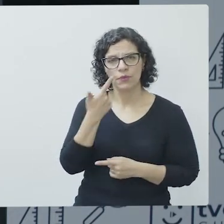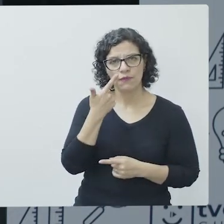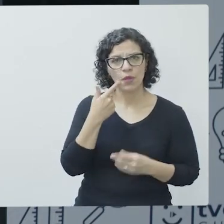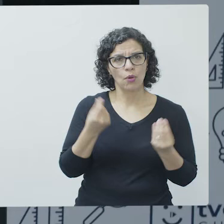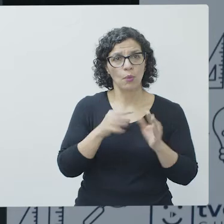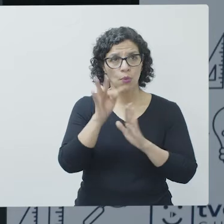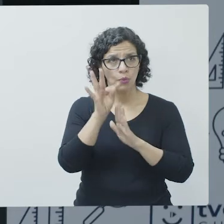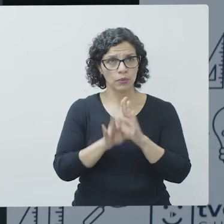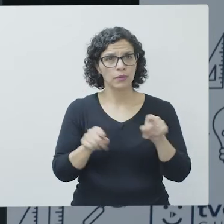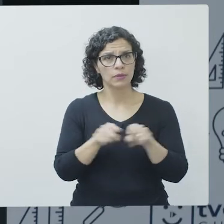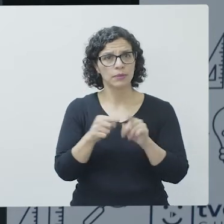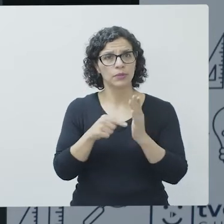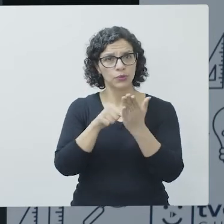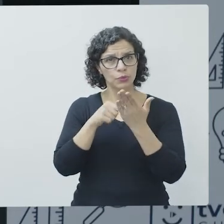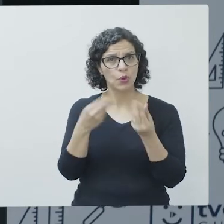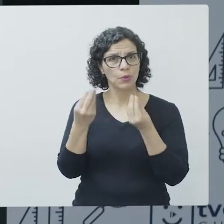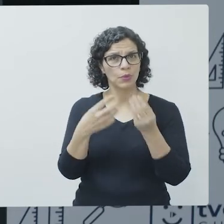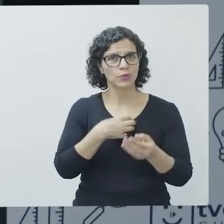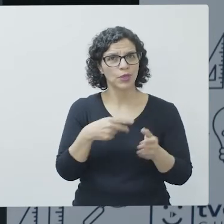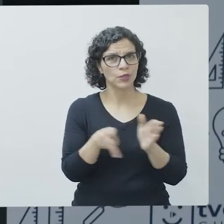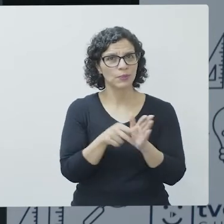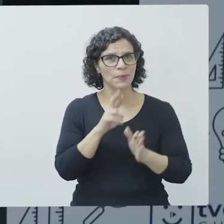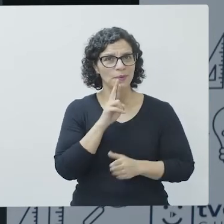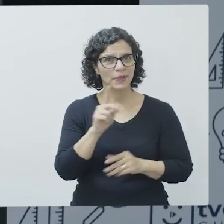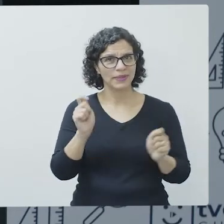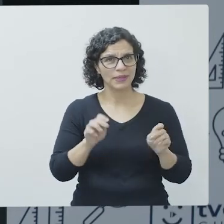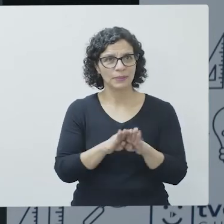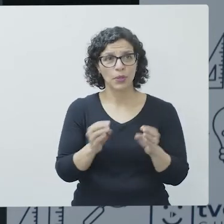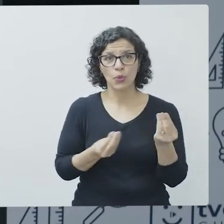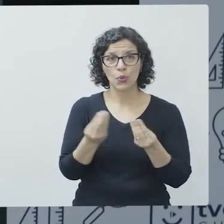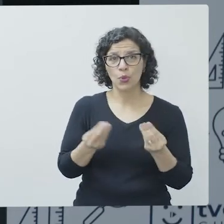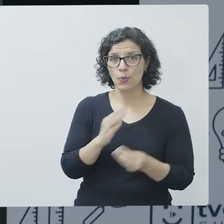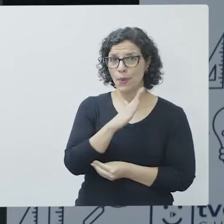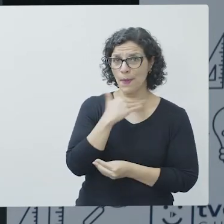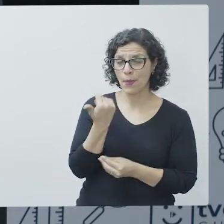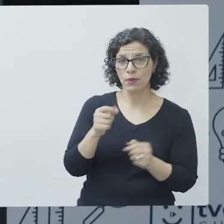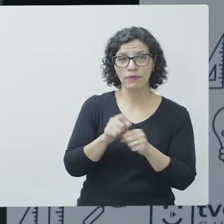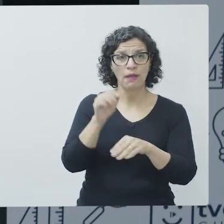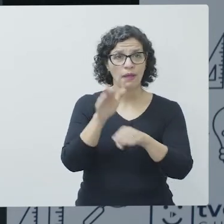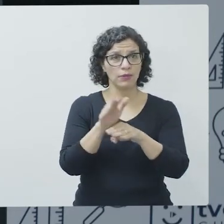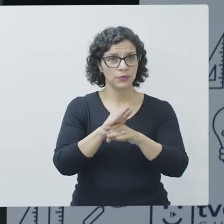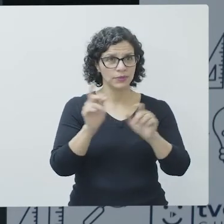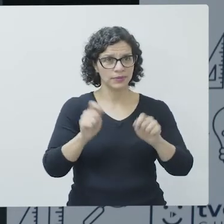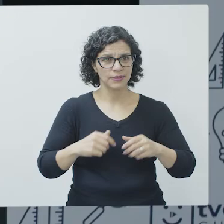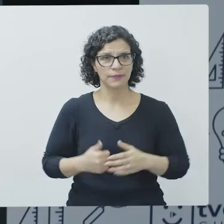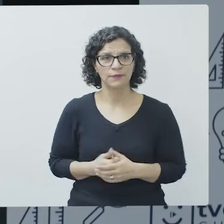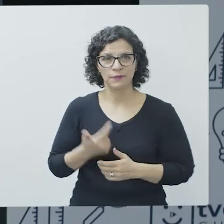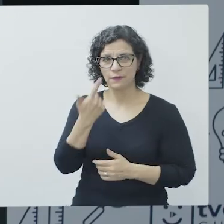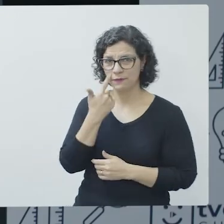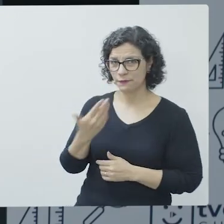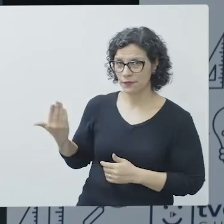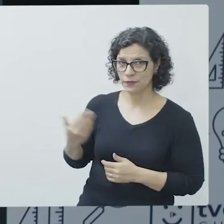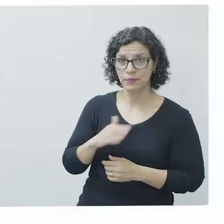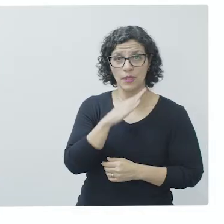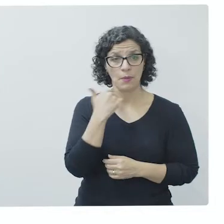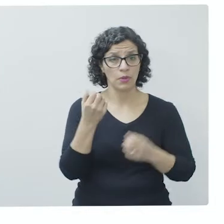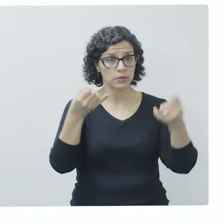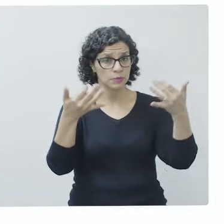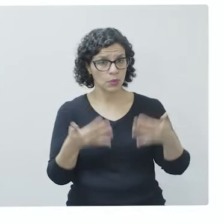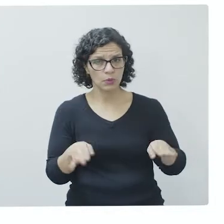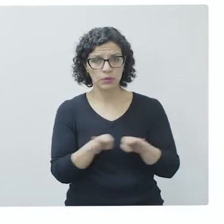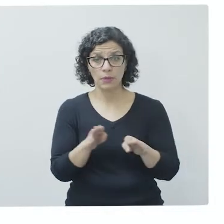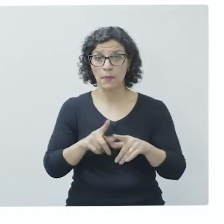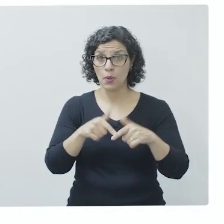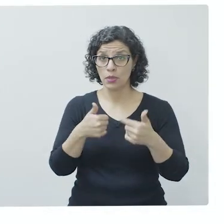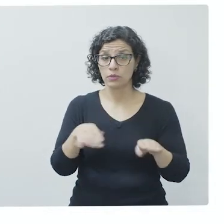vamos ver se o texto nos traz essa resposta de como a morte pode contribuir. Olha só. A morte declarou